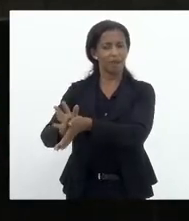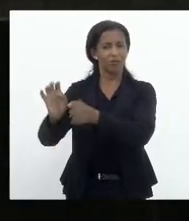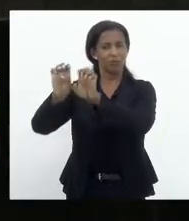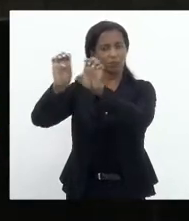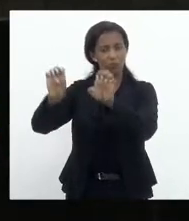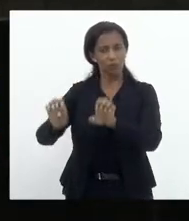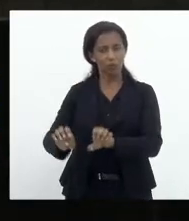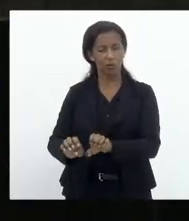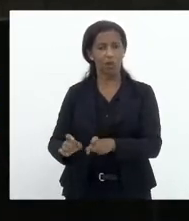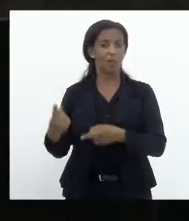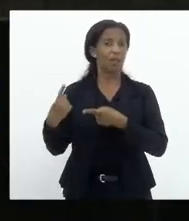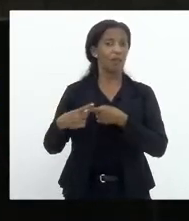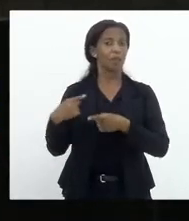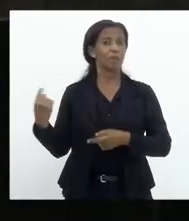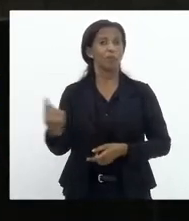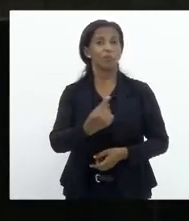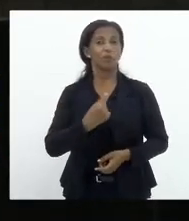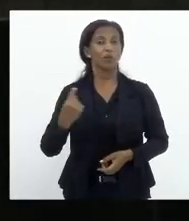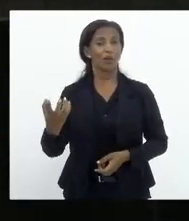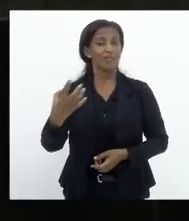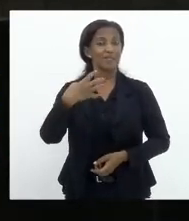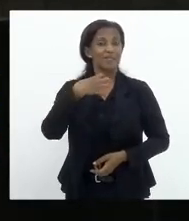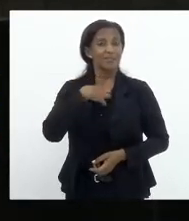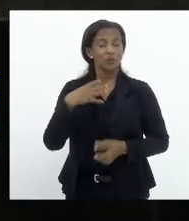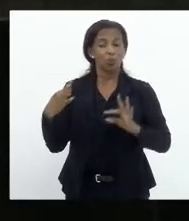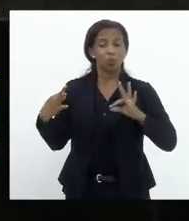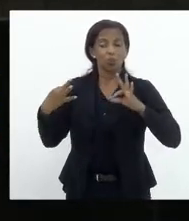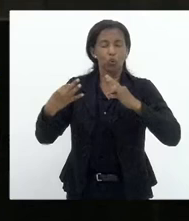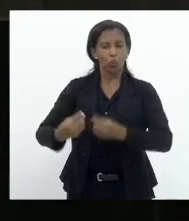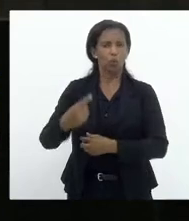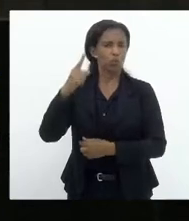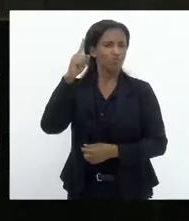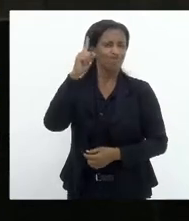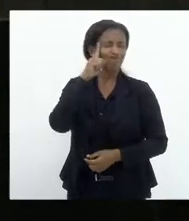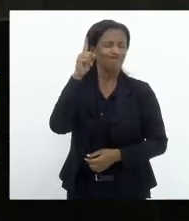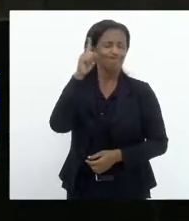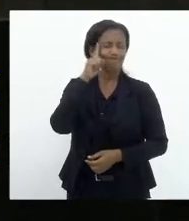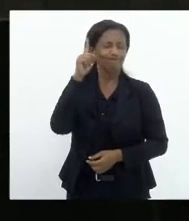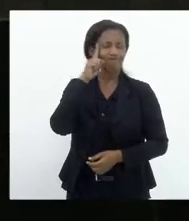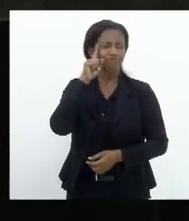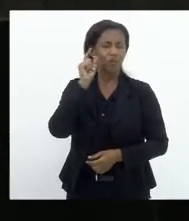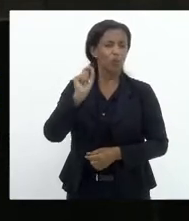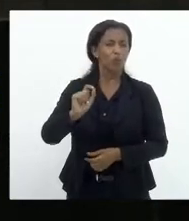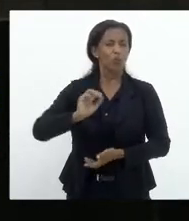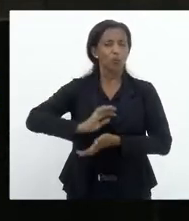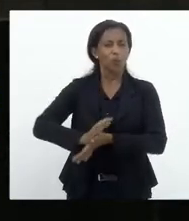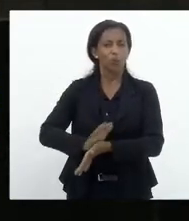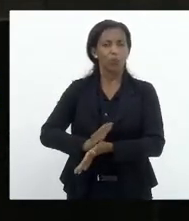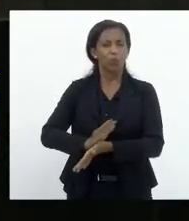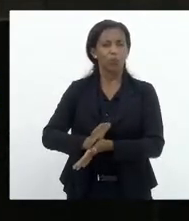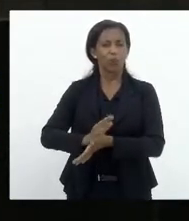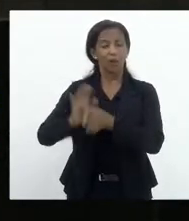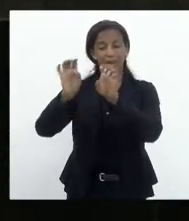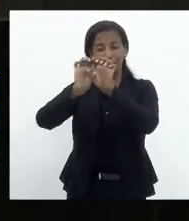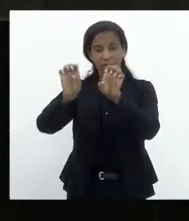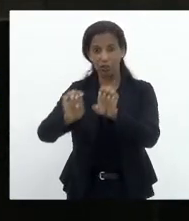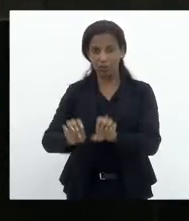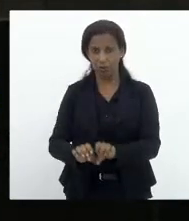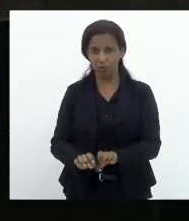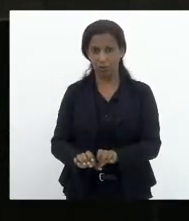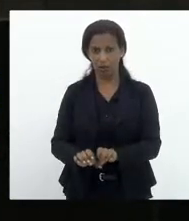institucional é porque nós sentimos na pele todos os dias o que representa o racismo estrutural